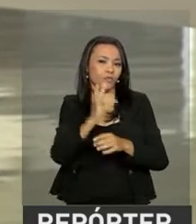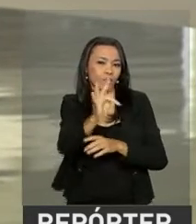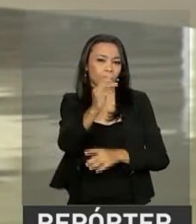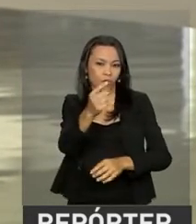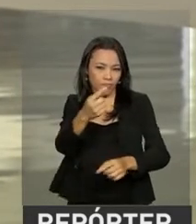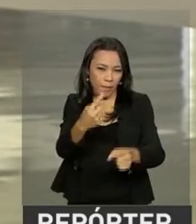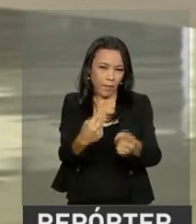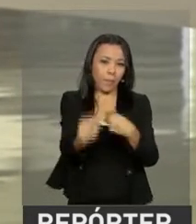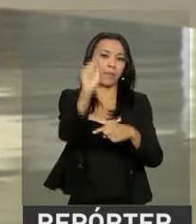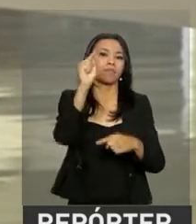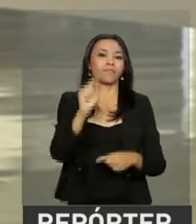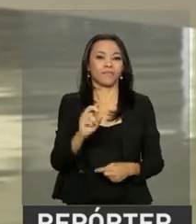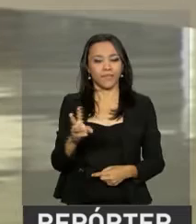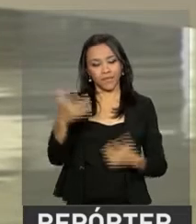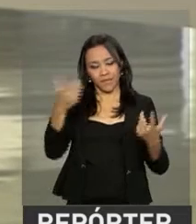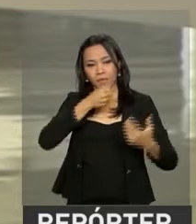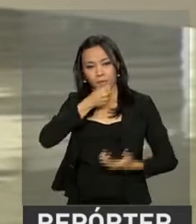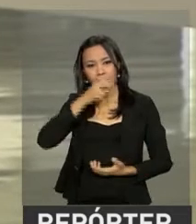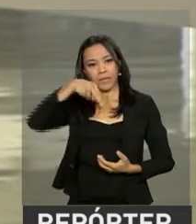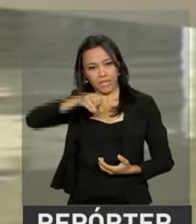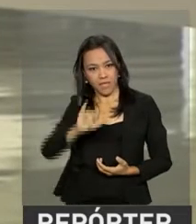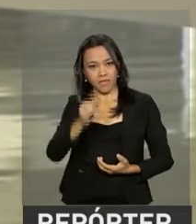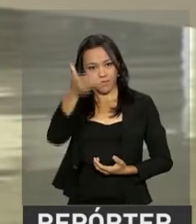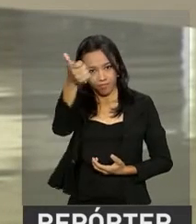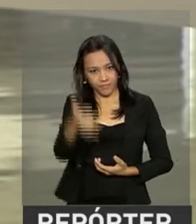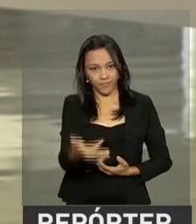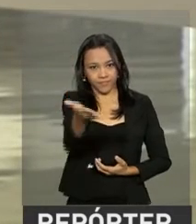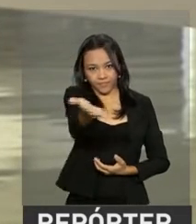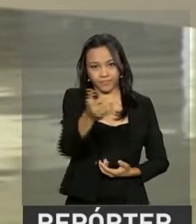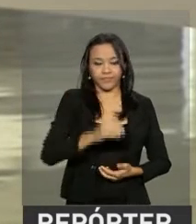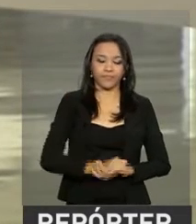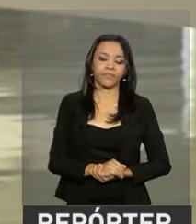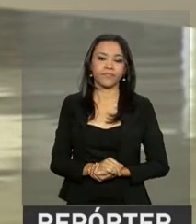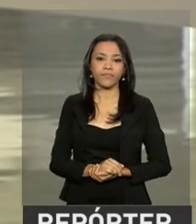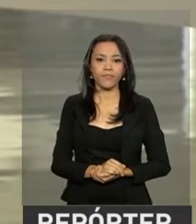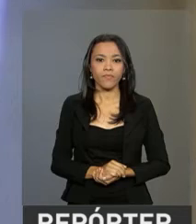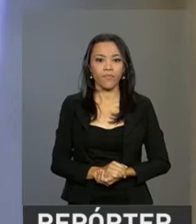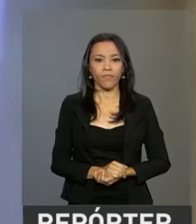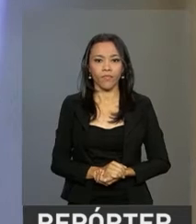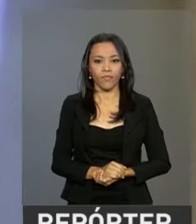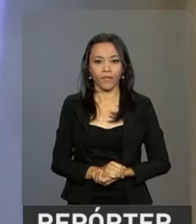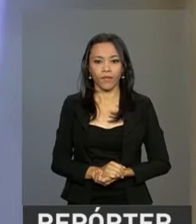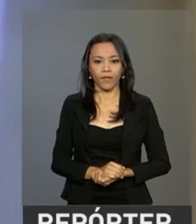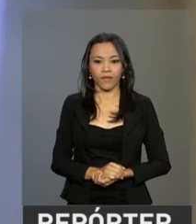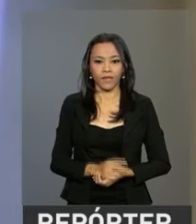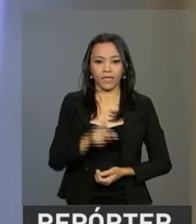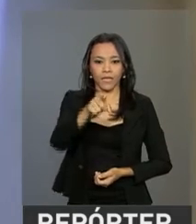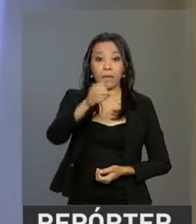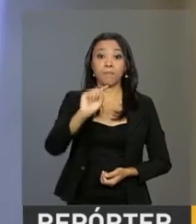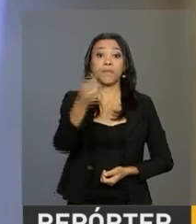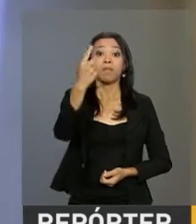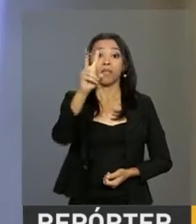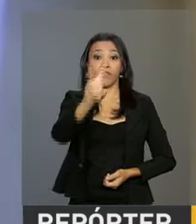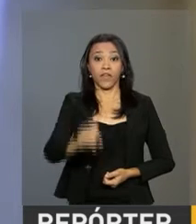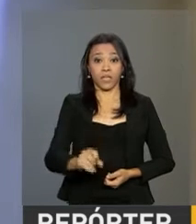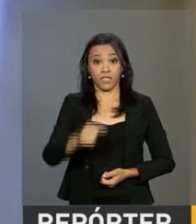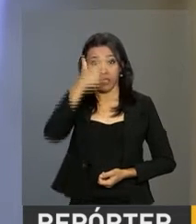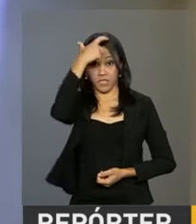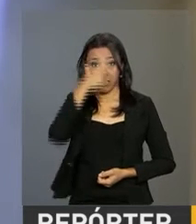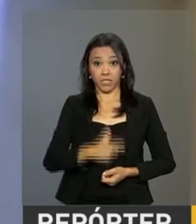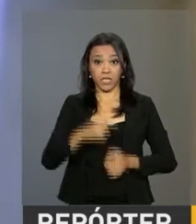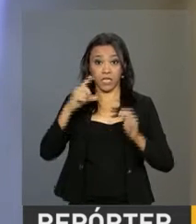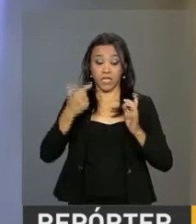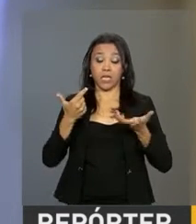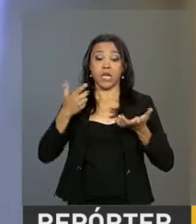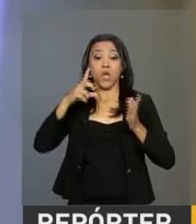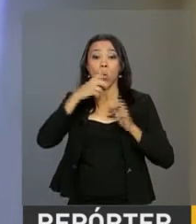prosperidade. O repórter Ney Pereira acompanhou a declaração do porta-voz. Foi a primeira vez que o porta-voz da Presidência